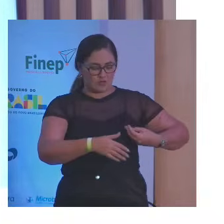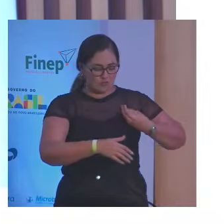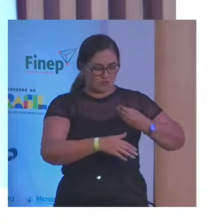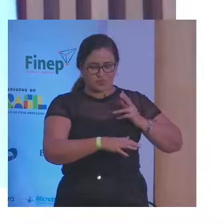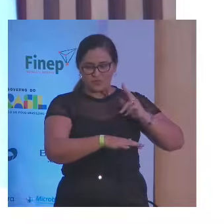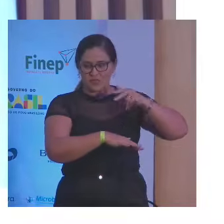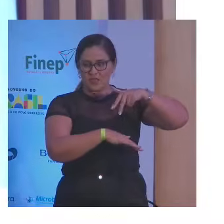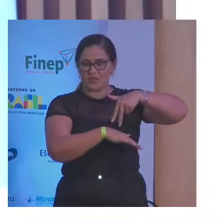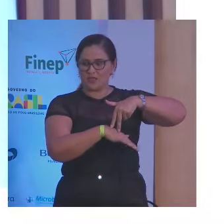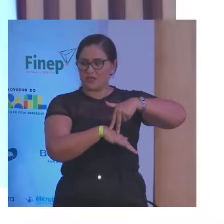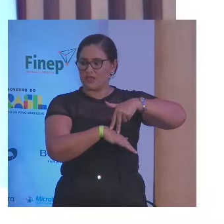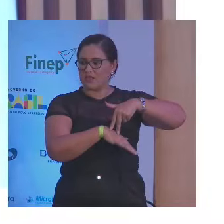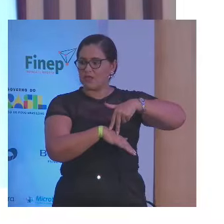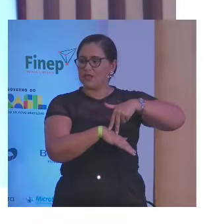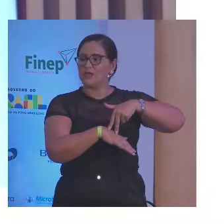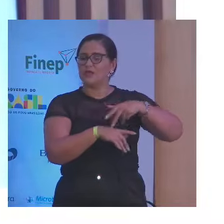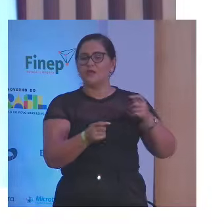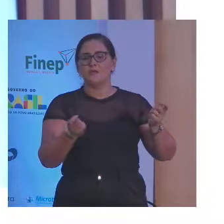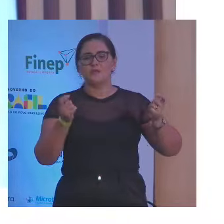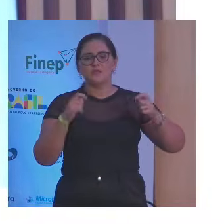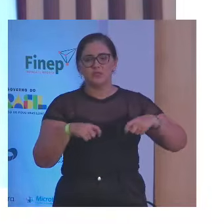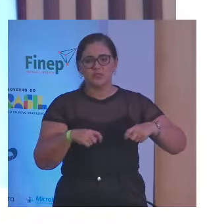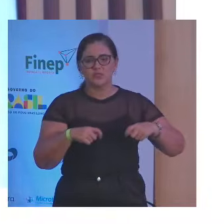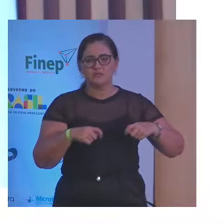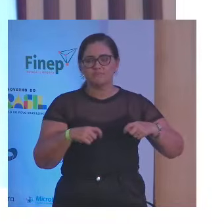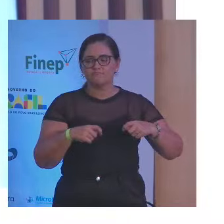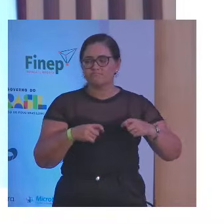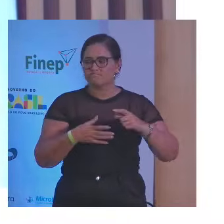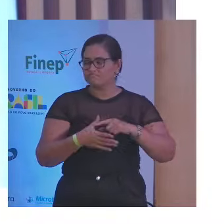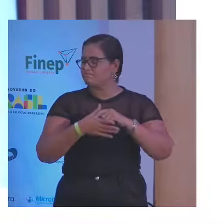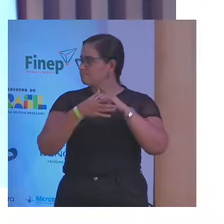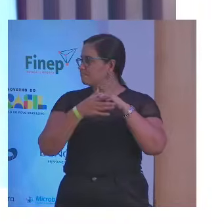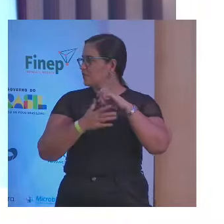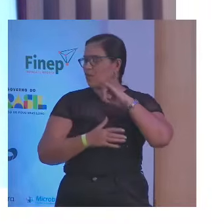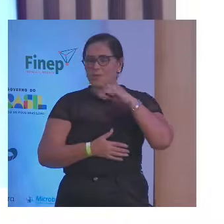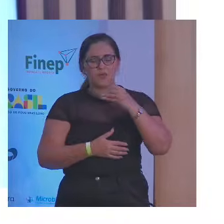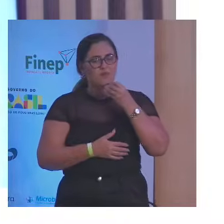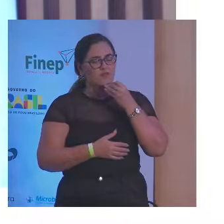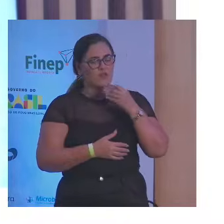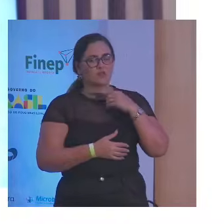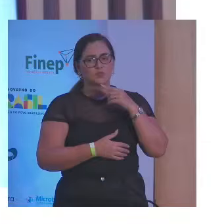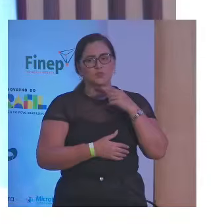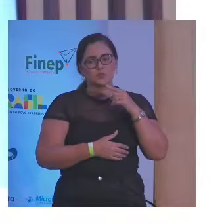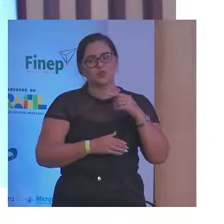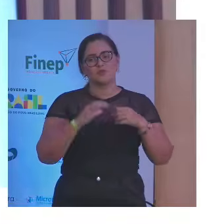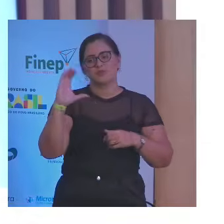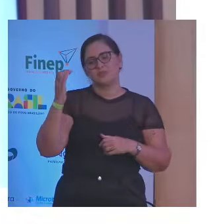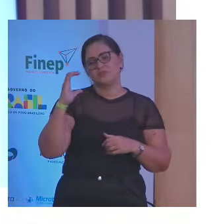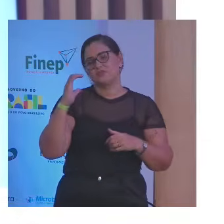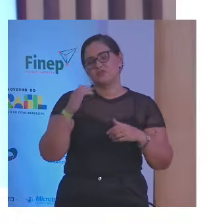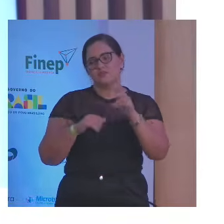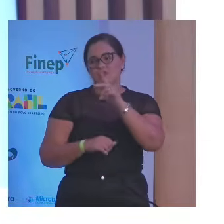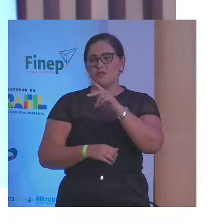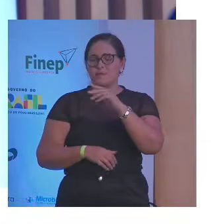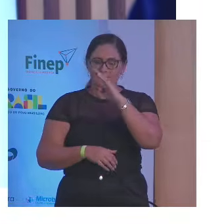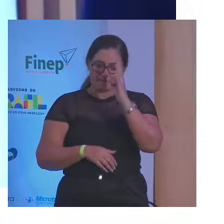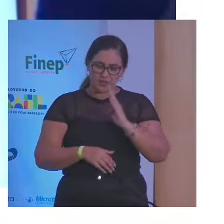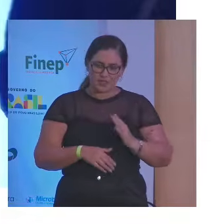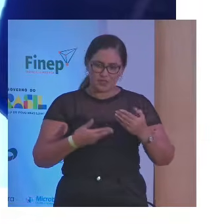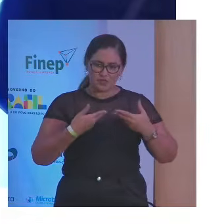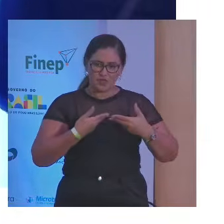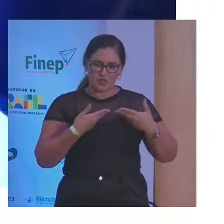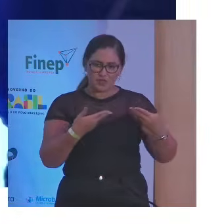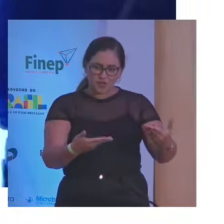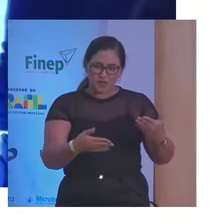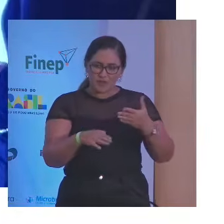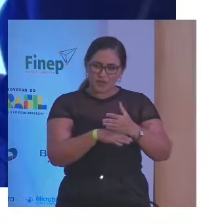aqui coordenando essa sessão. Sem dúvida, é um privilégio para qualquer cientista brasileiro ser convidado para